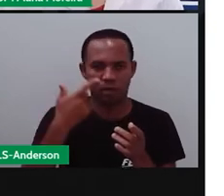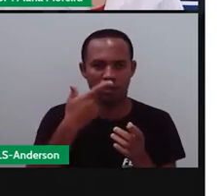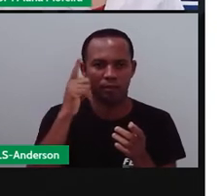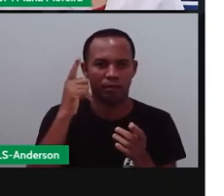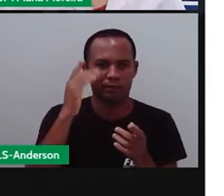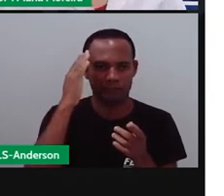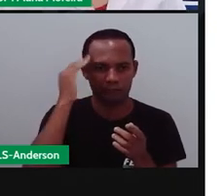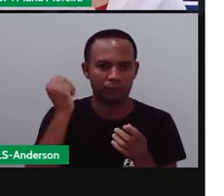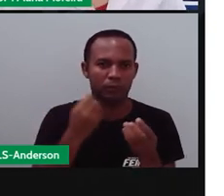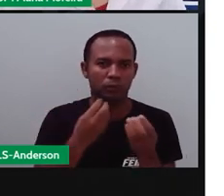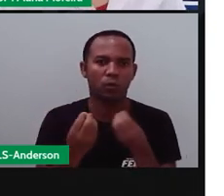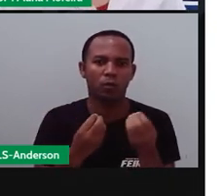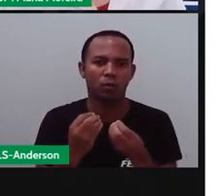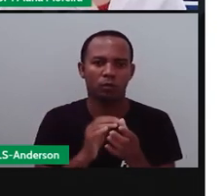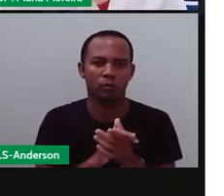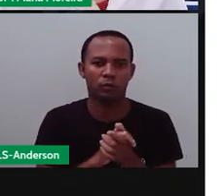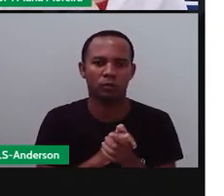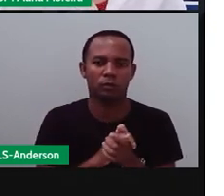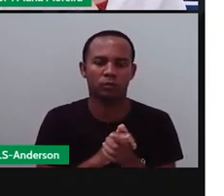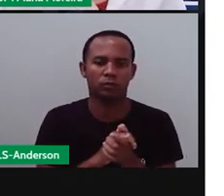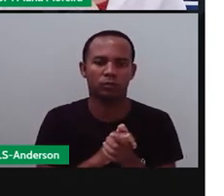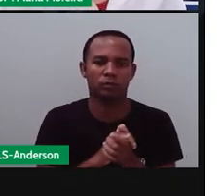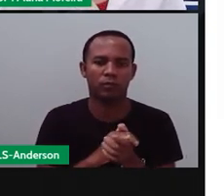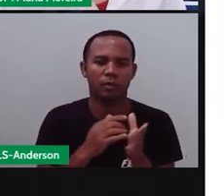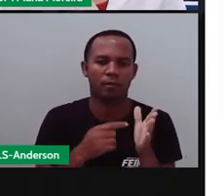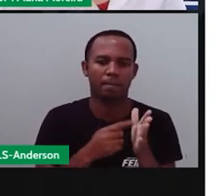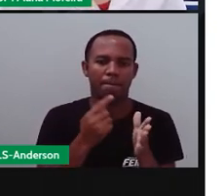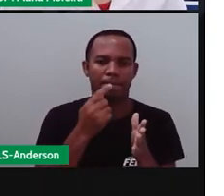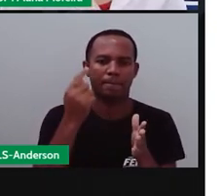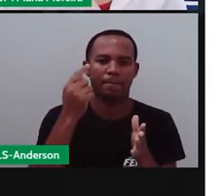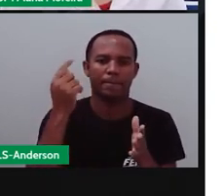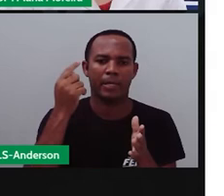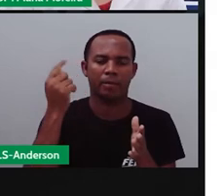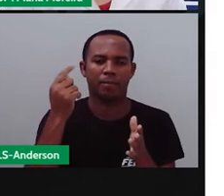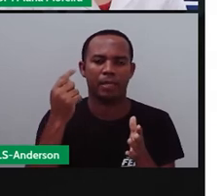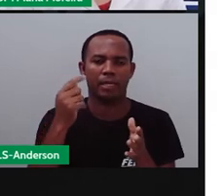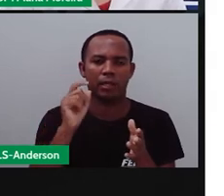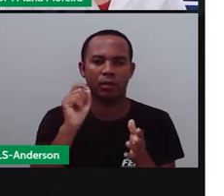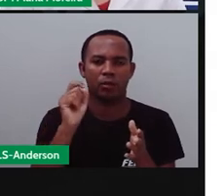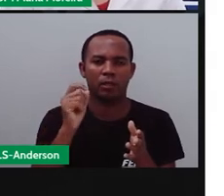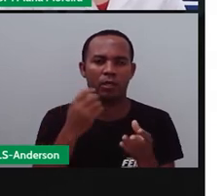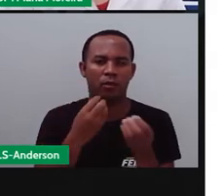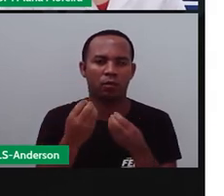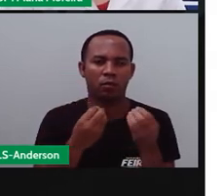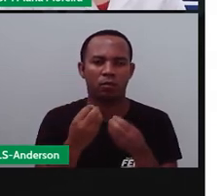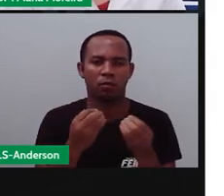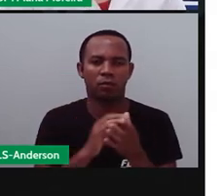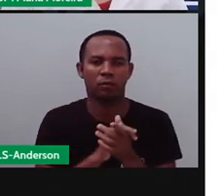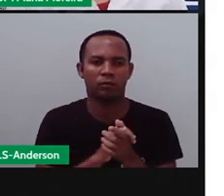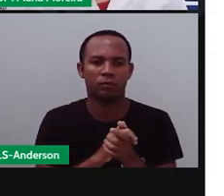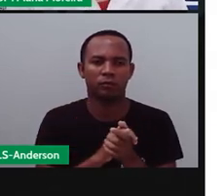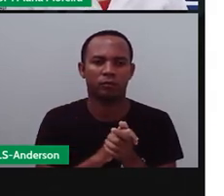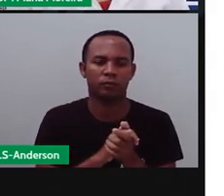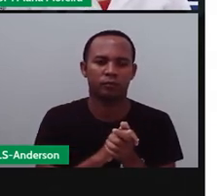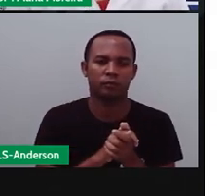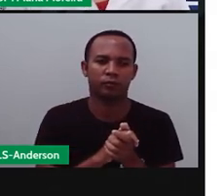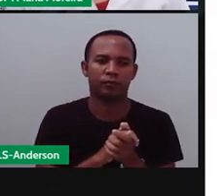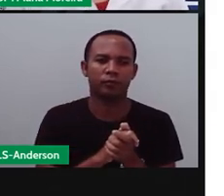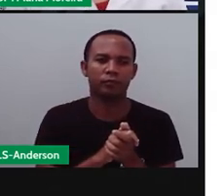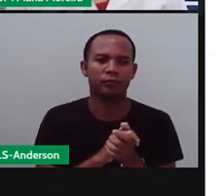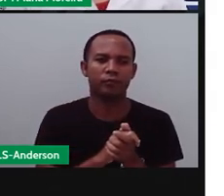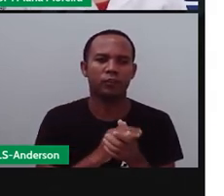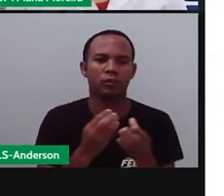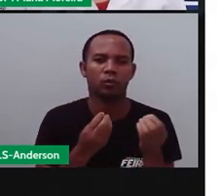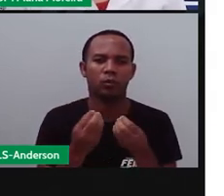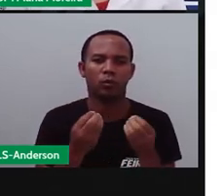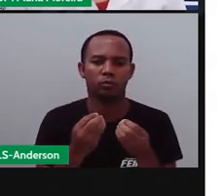do que se trata. Na primeira parte, né, na qual se encontram relacionados os ingredientes, estipula-se